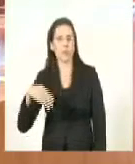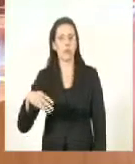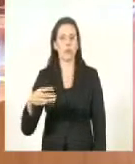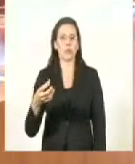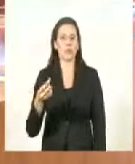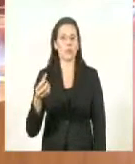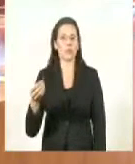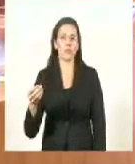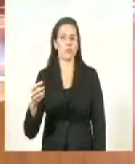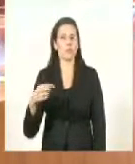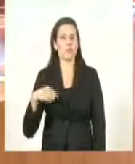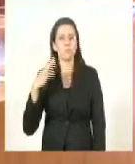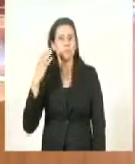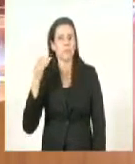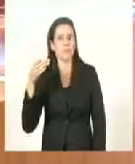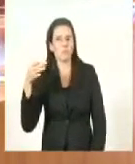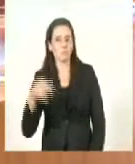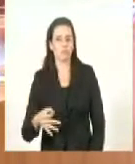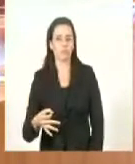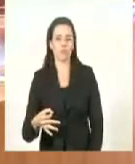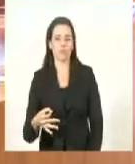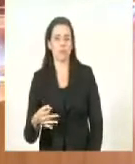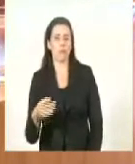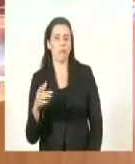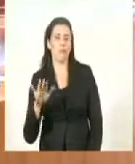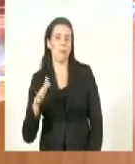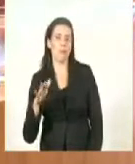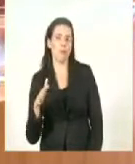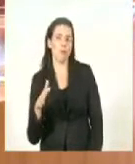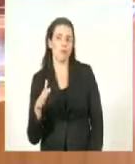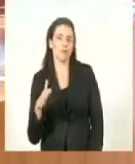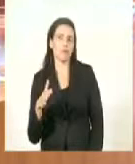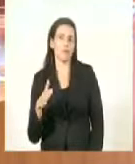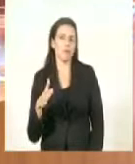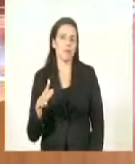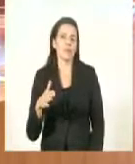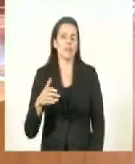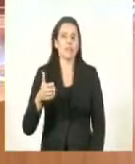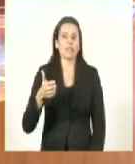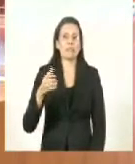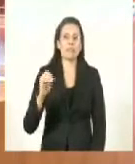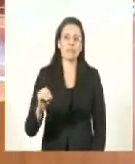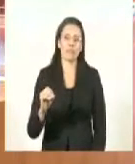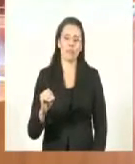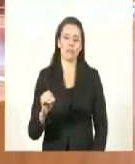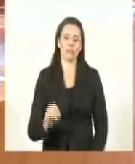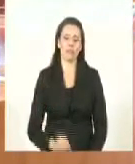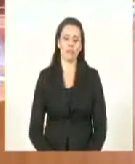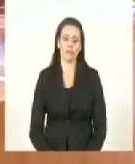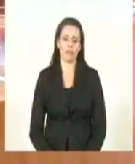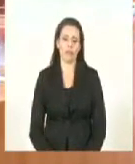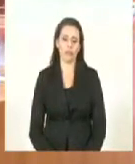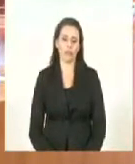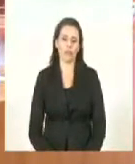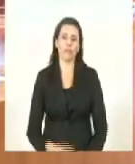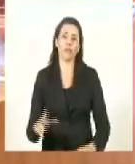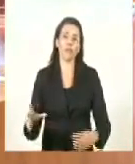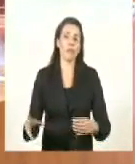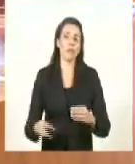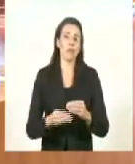eu acredito que próximo de 10 foram sabe de quê, deputado? Emendas